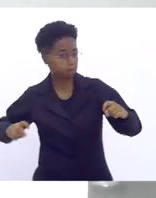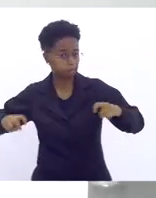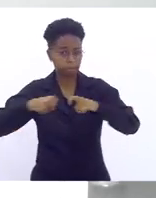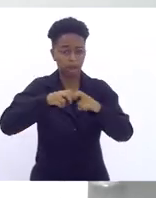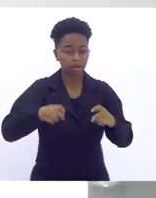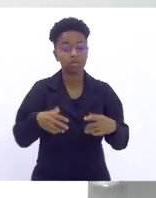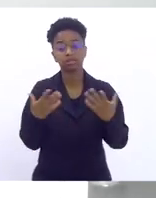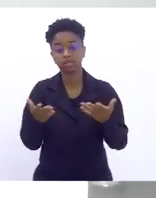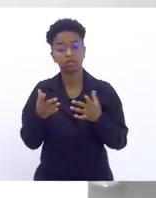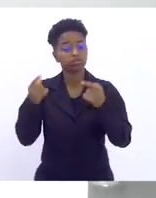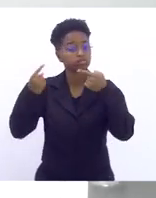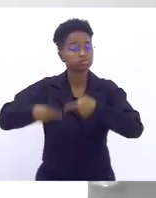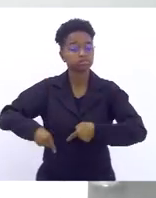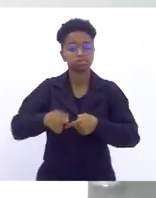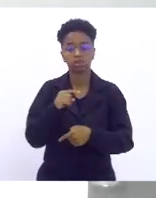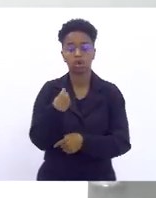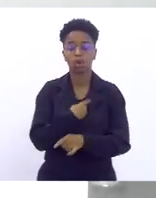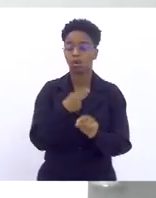desafio nosso